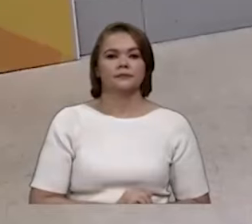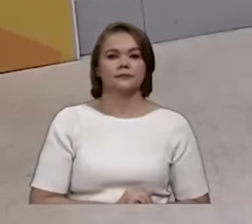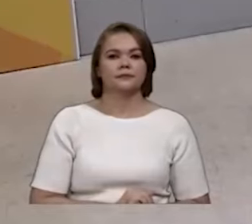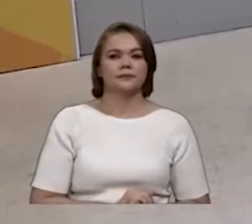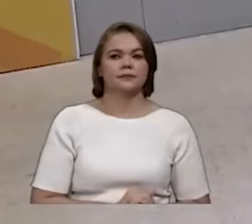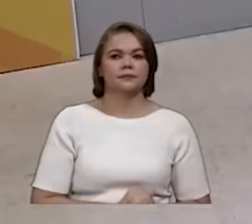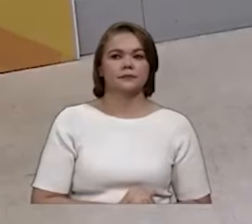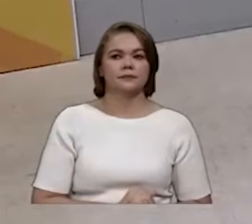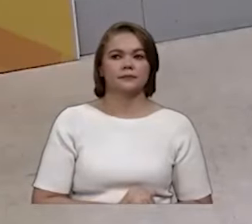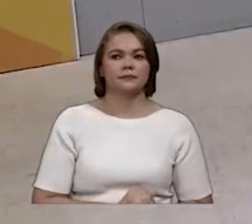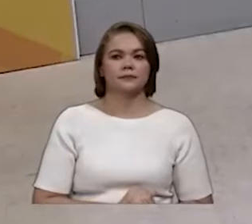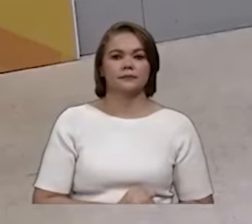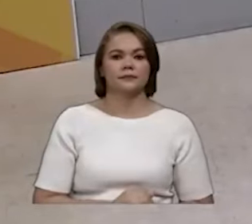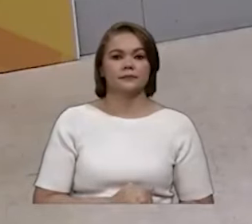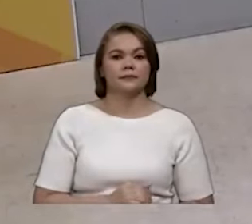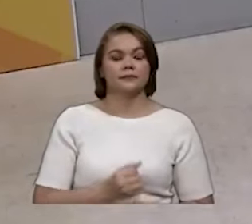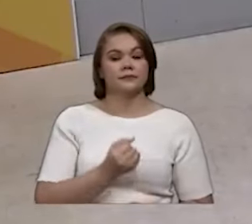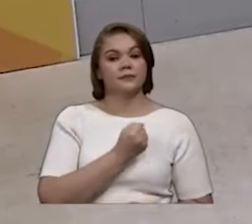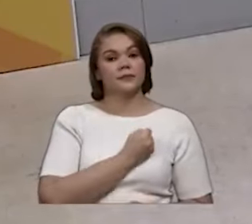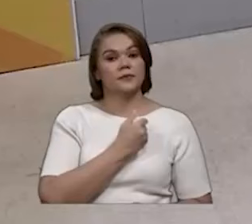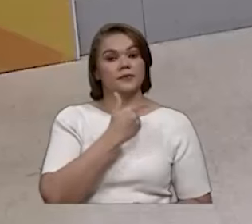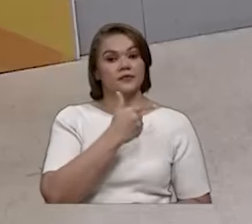32. Sobe bola número